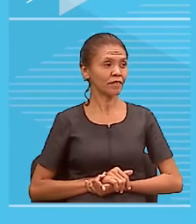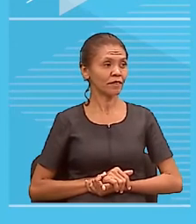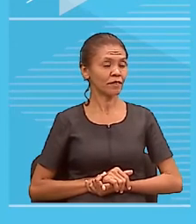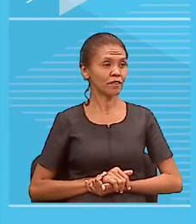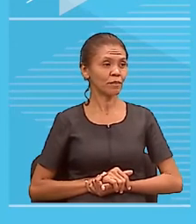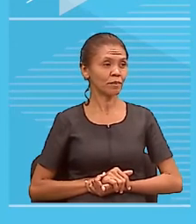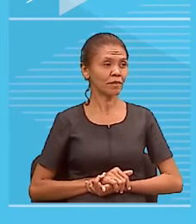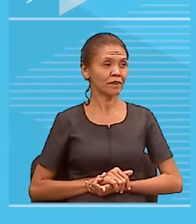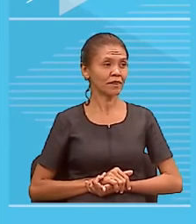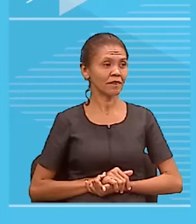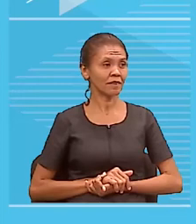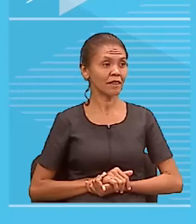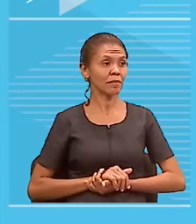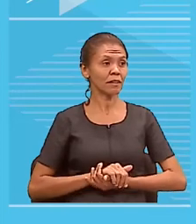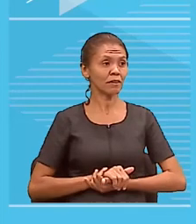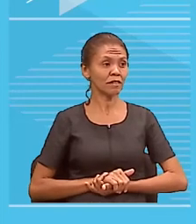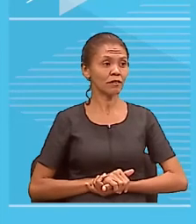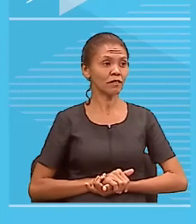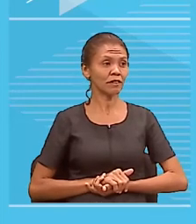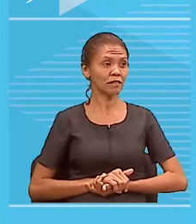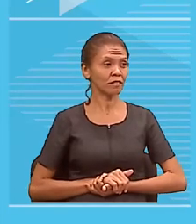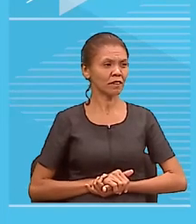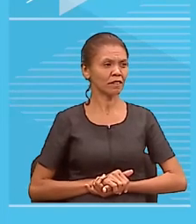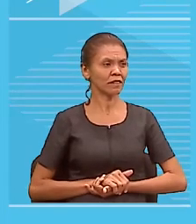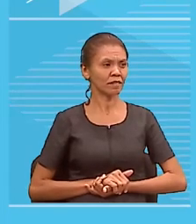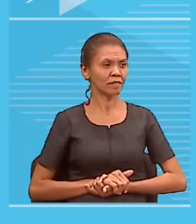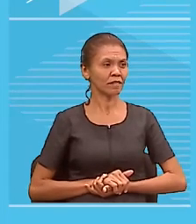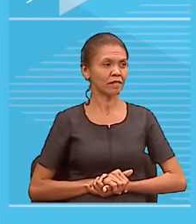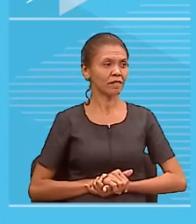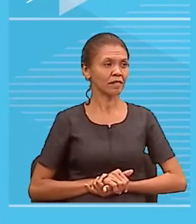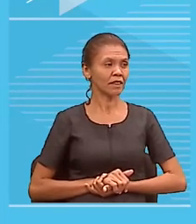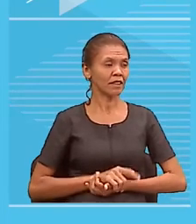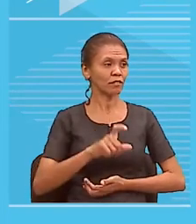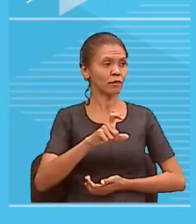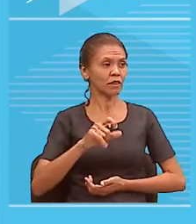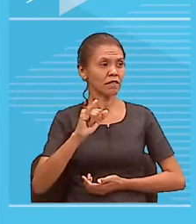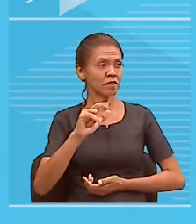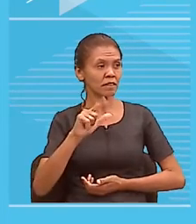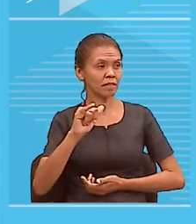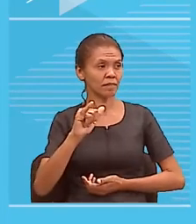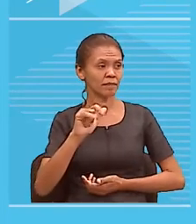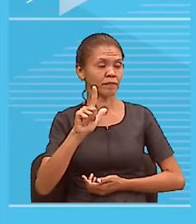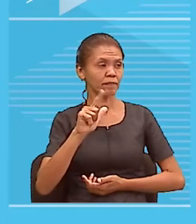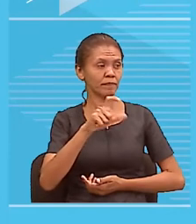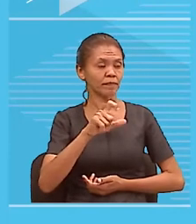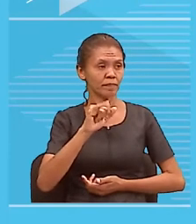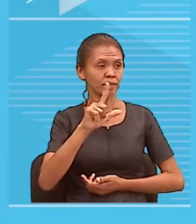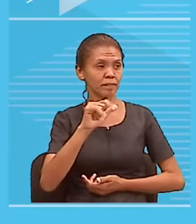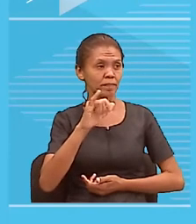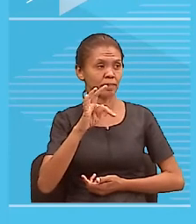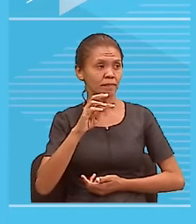xilitol também tá aqui dentro dos naturais Tá bom então usando bastante É sim